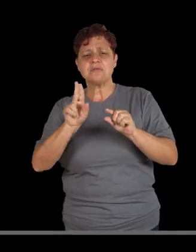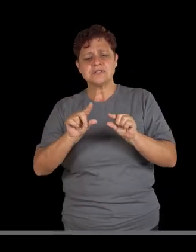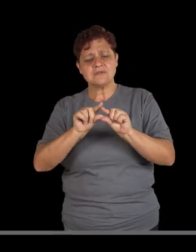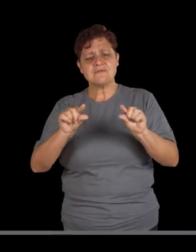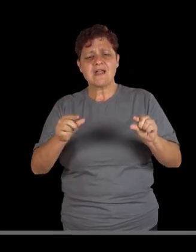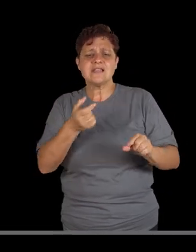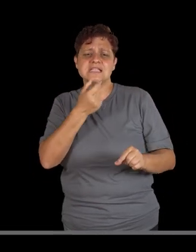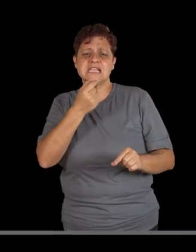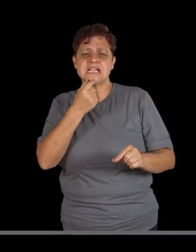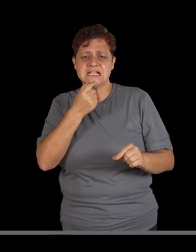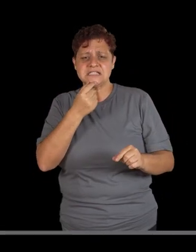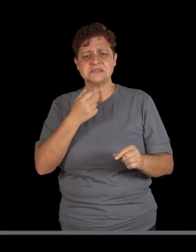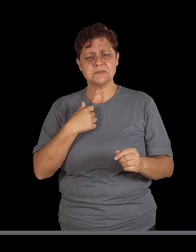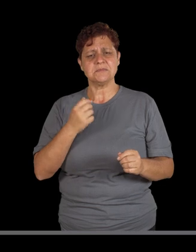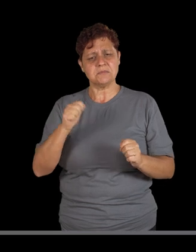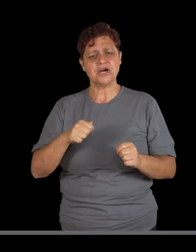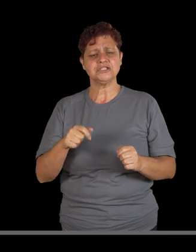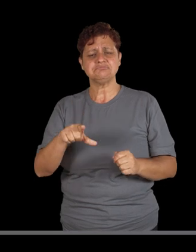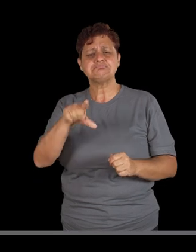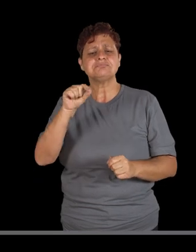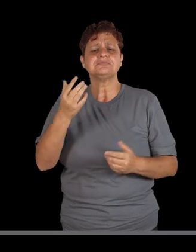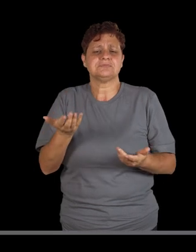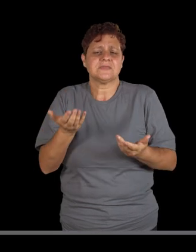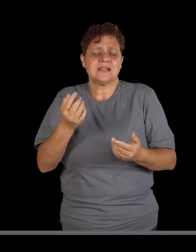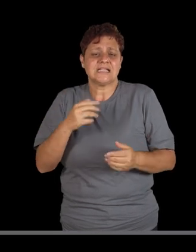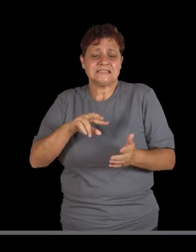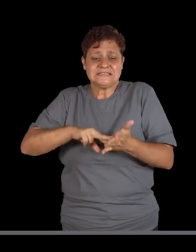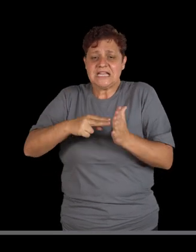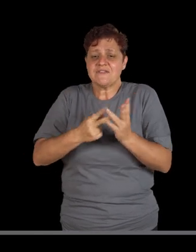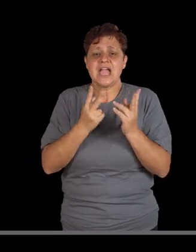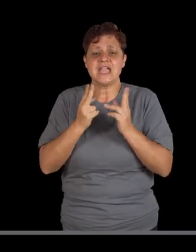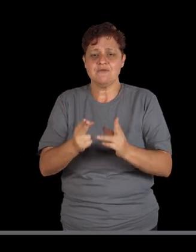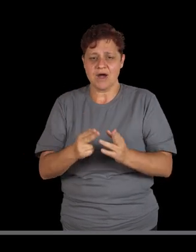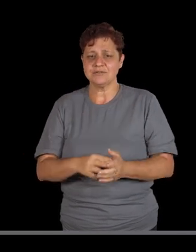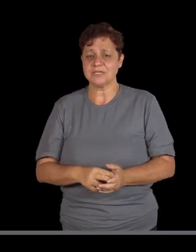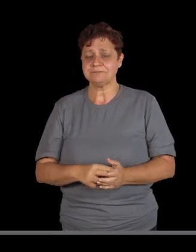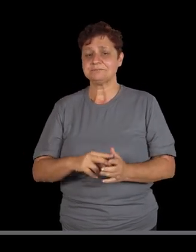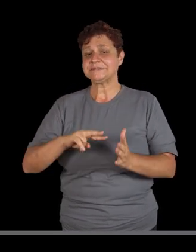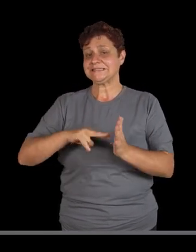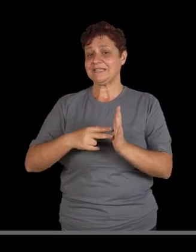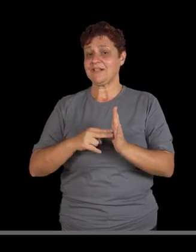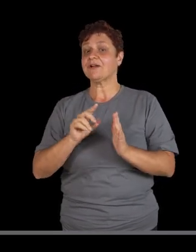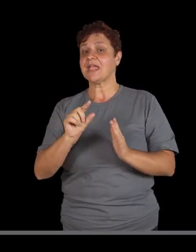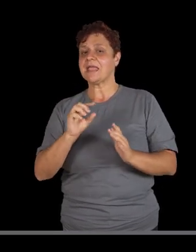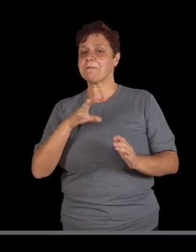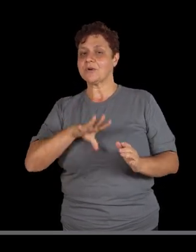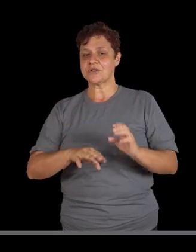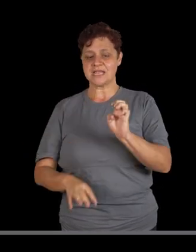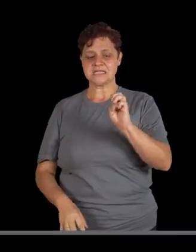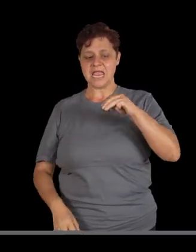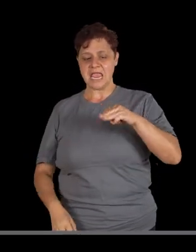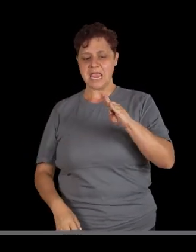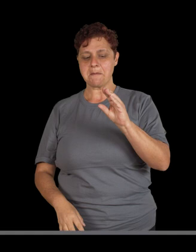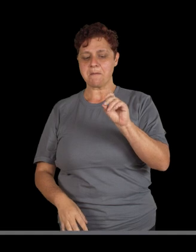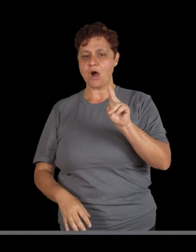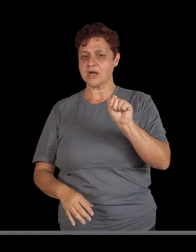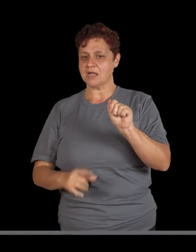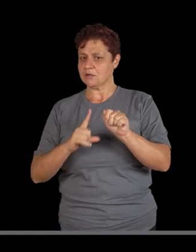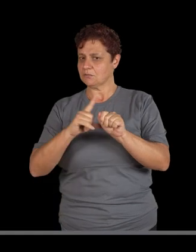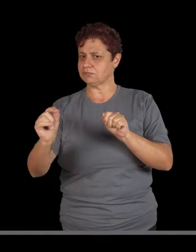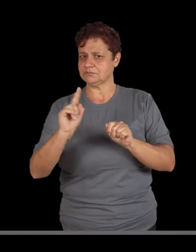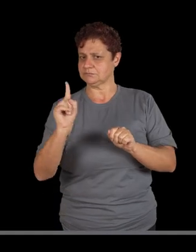dois, você troca tanto um pelo outro, que a ideia é a mesma, que é a palavrinha embora. Tá? De